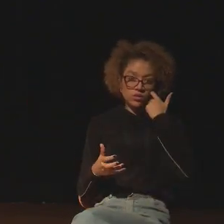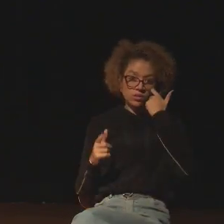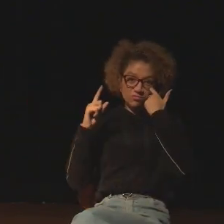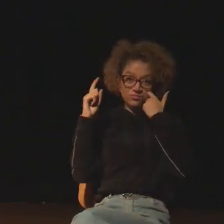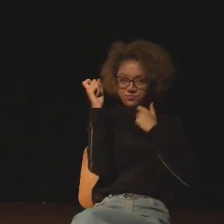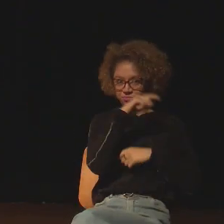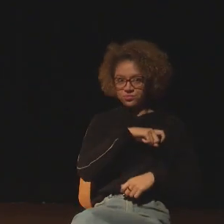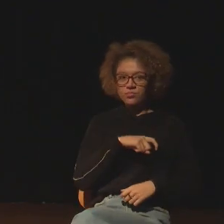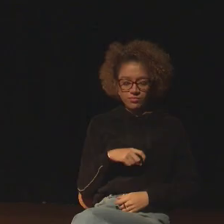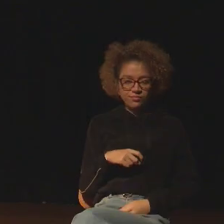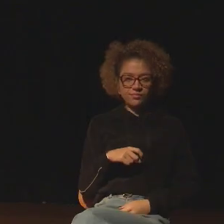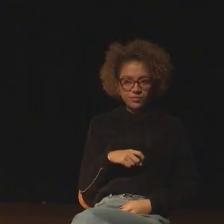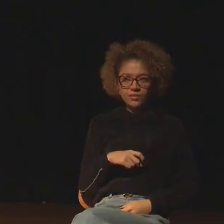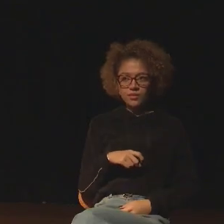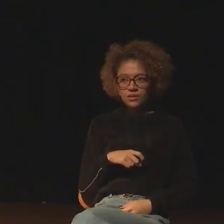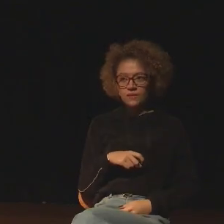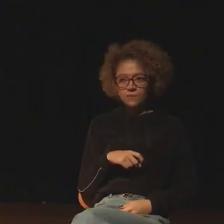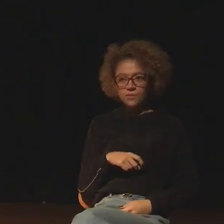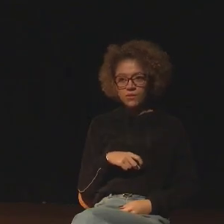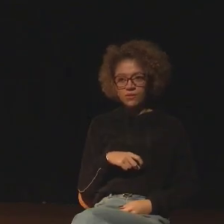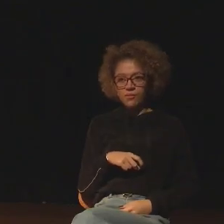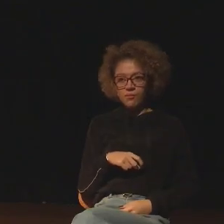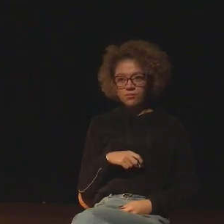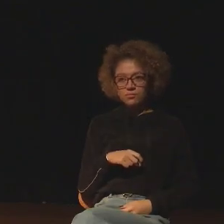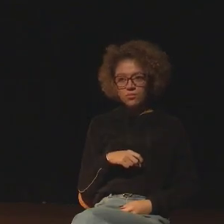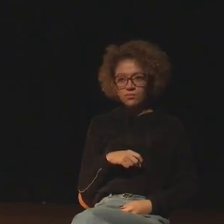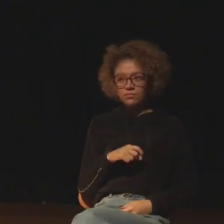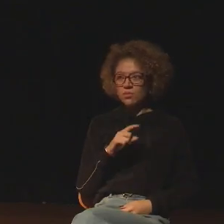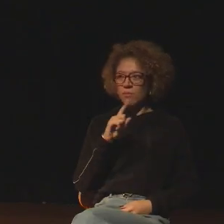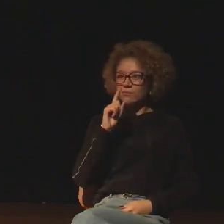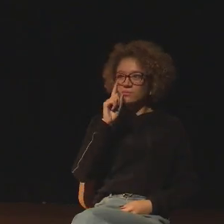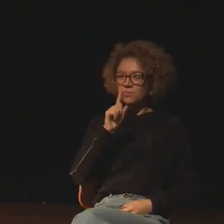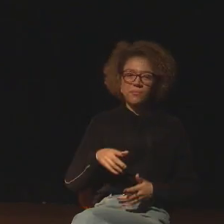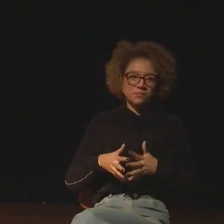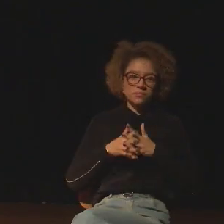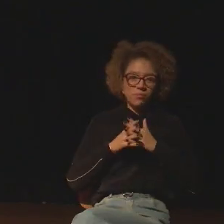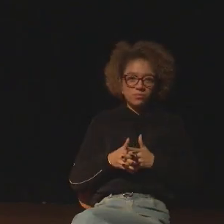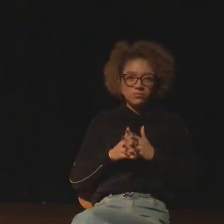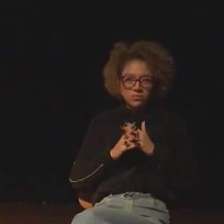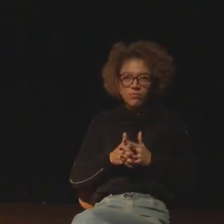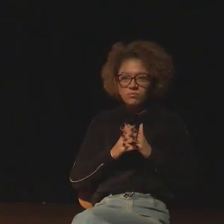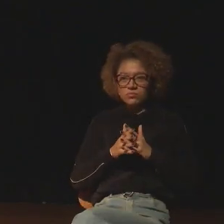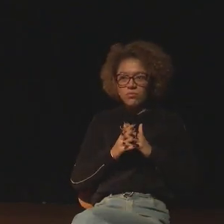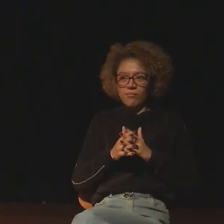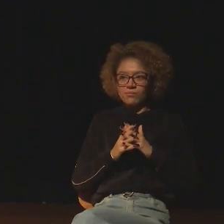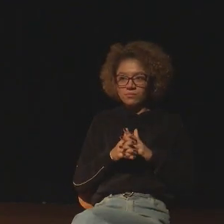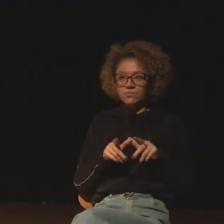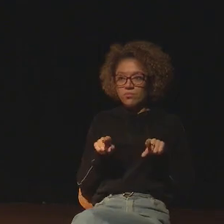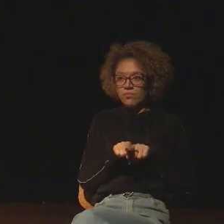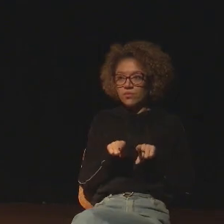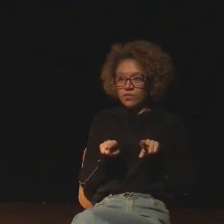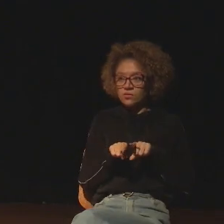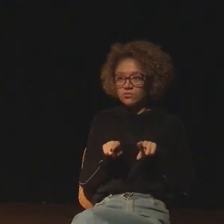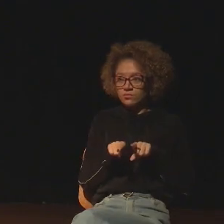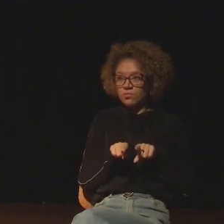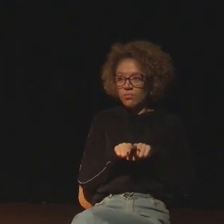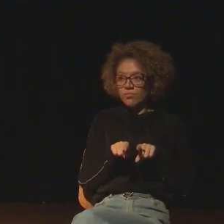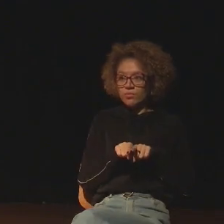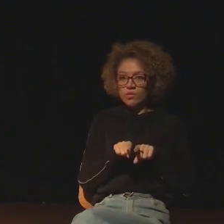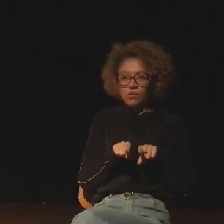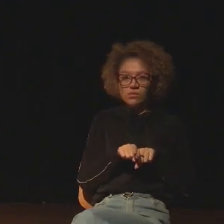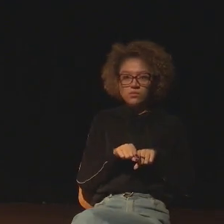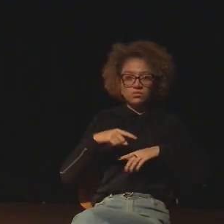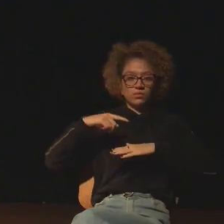veículo, é uma questão muito complicada. O trânsito para os pedestres é o que a gente está